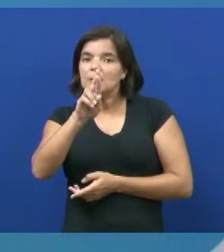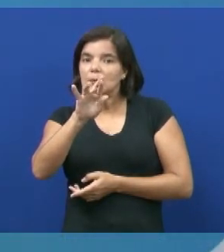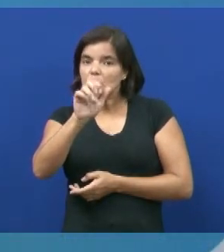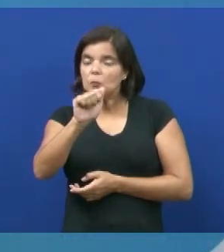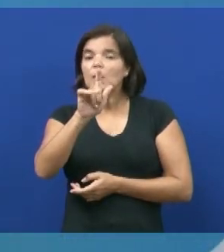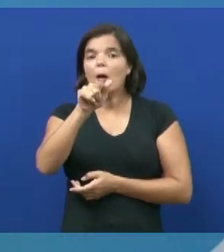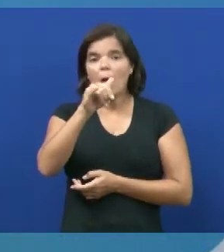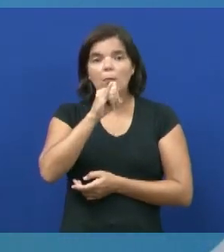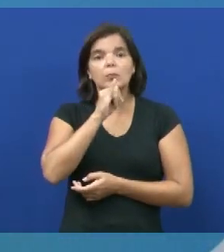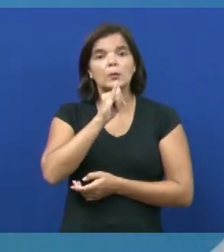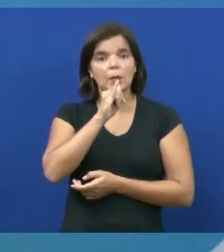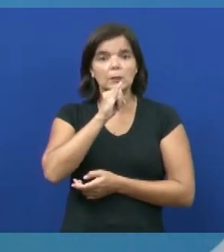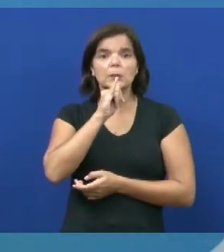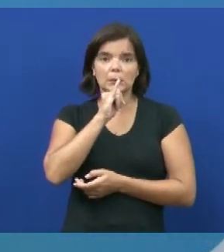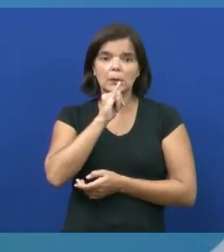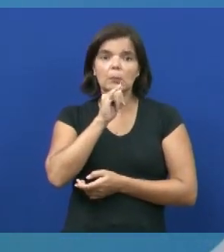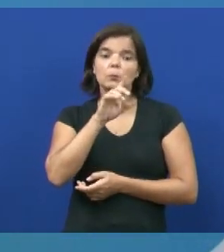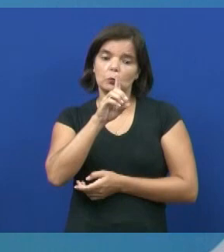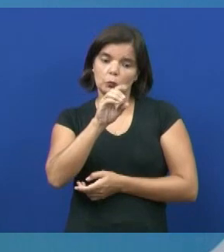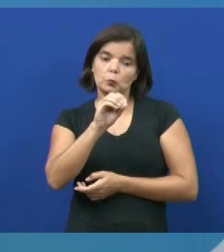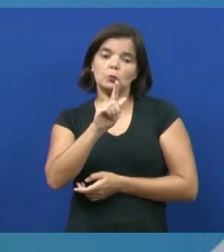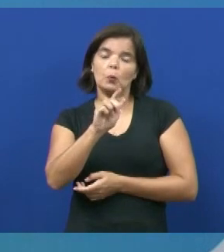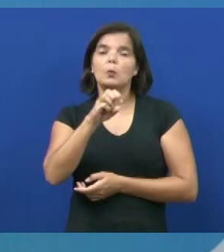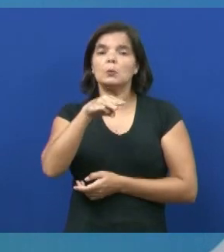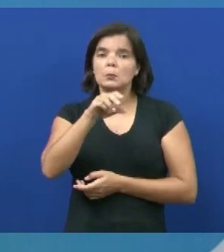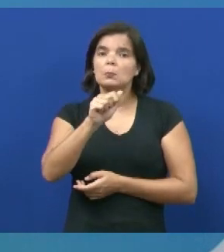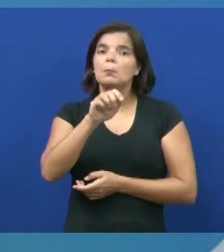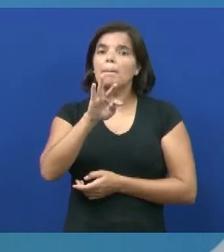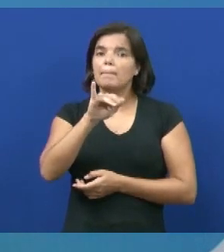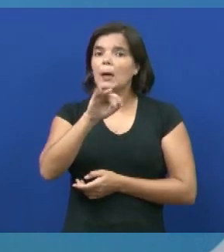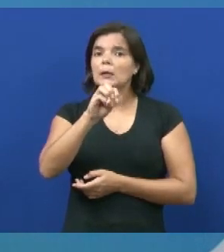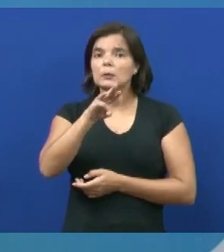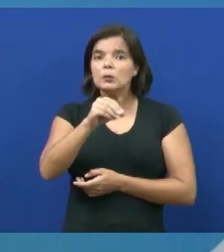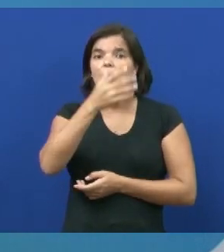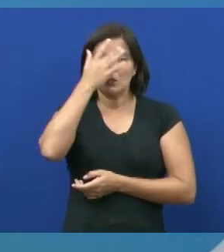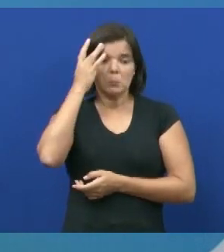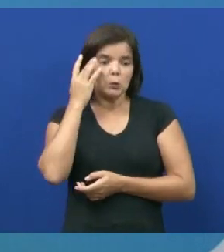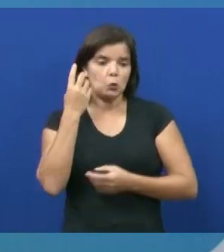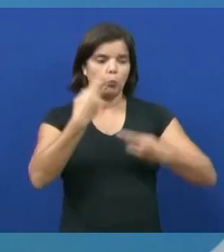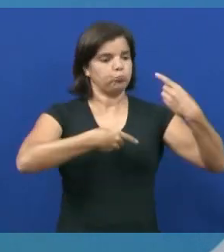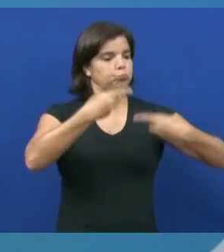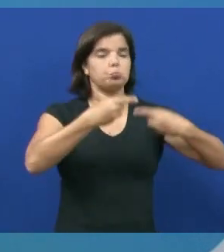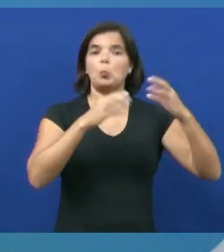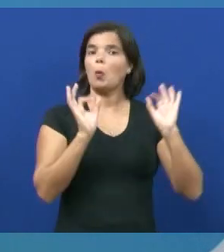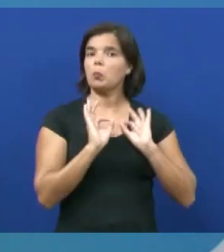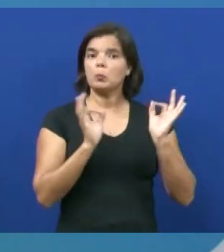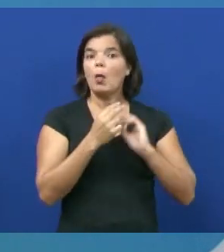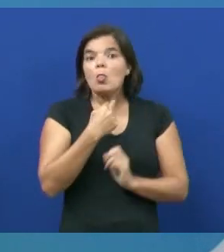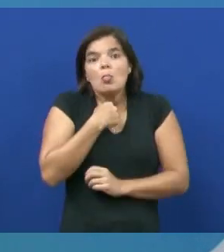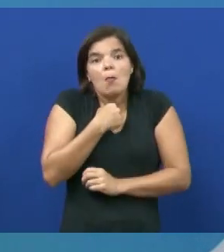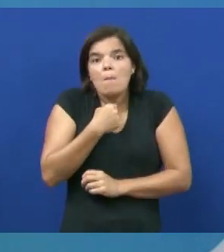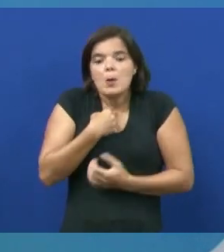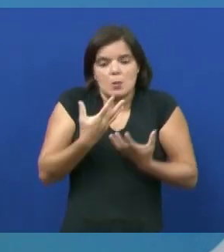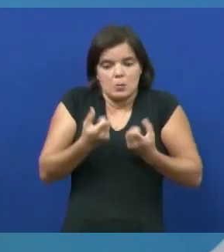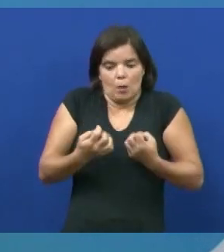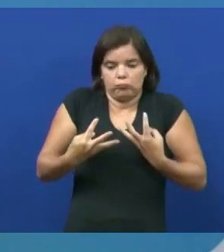exemplo de dogmatismo político, quando não há espaço para discussão, poder